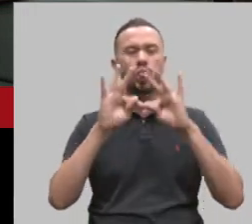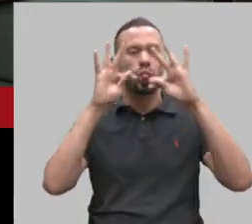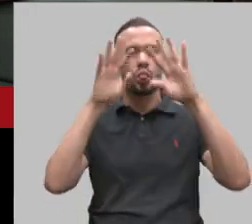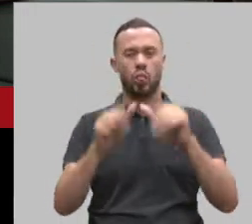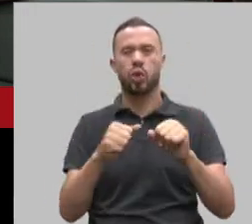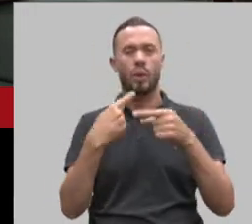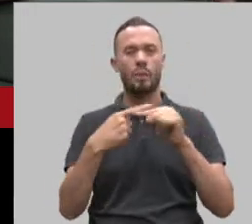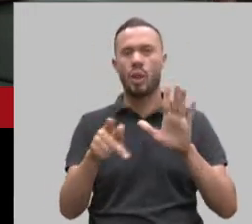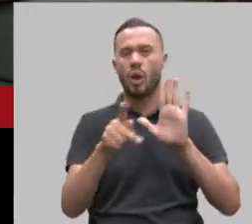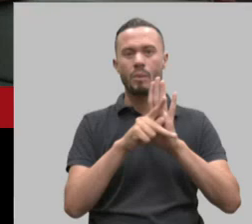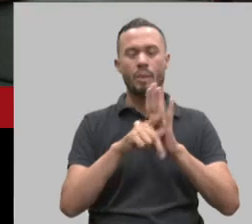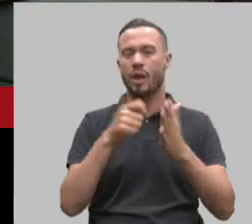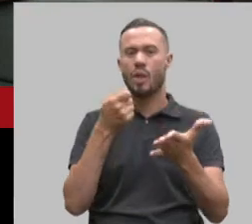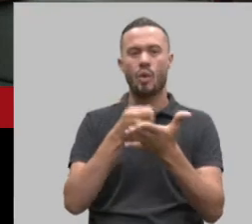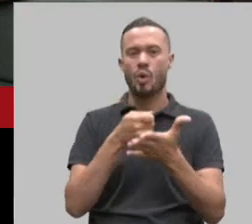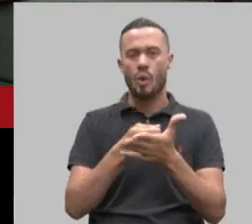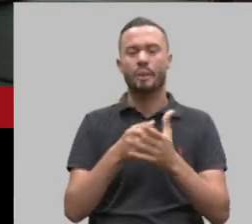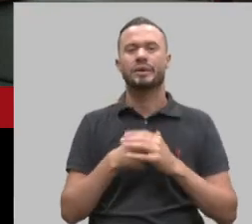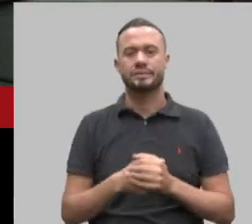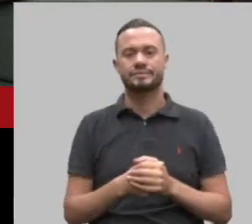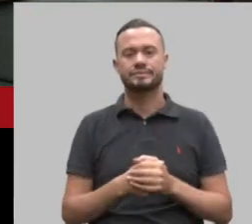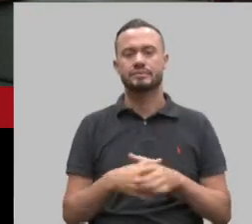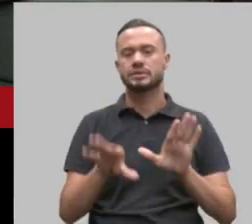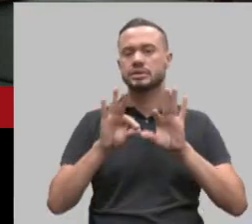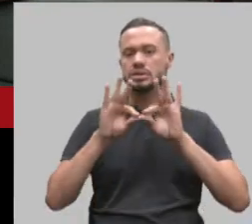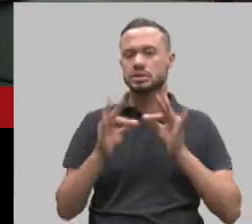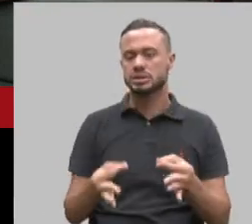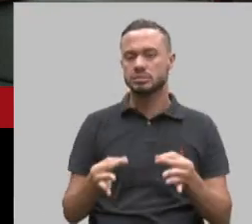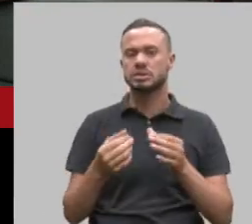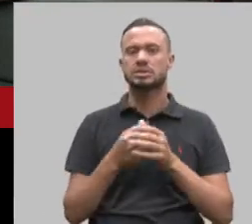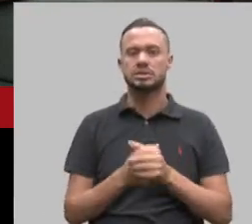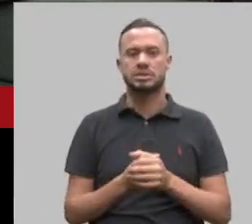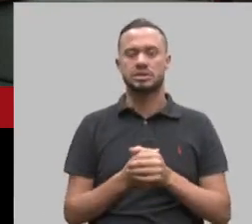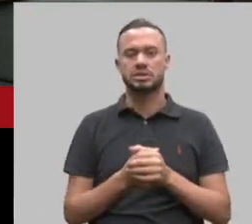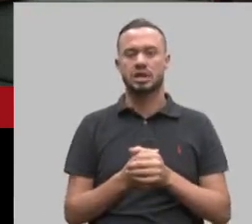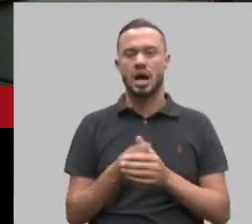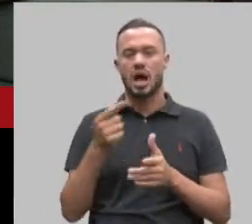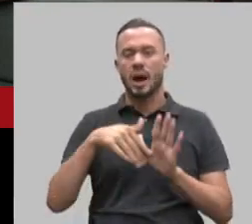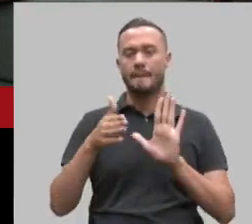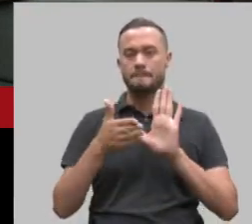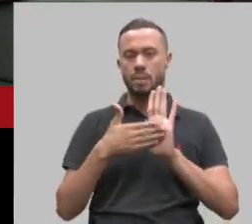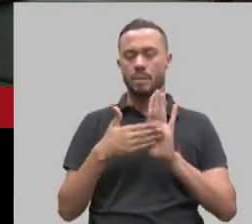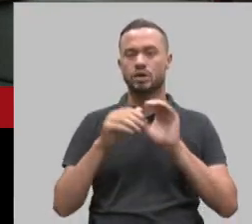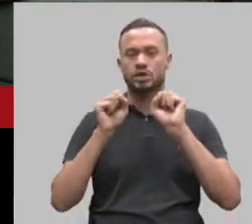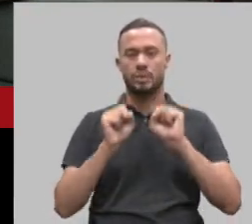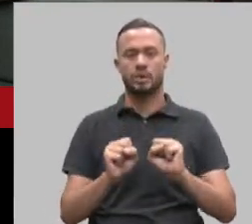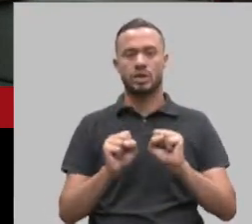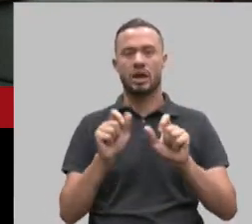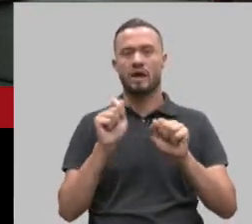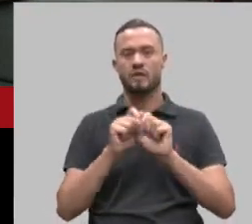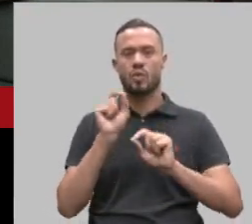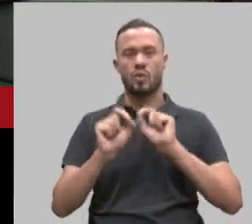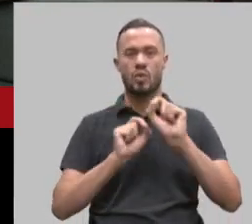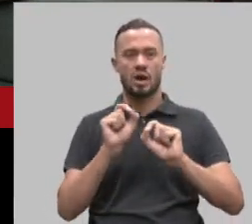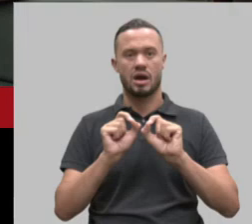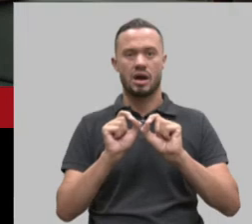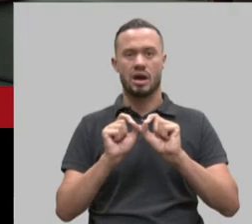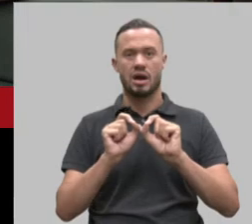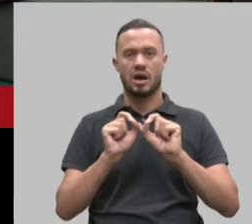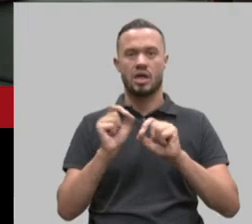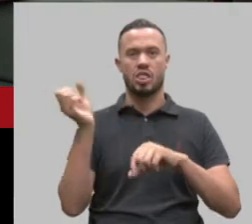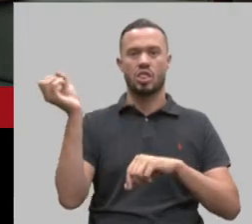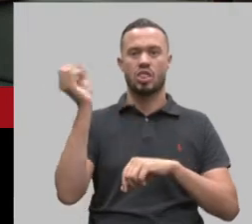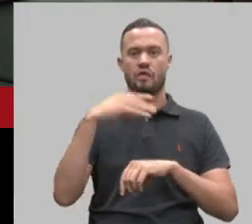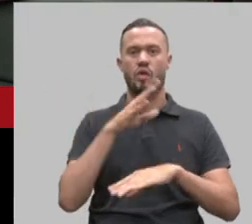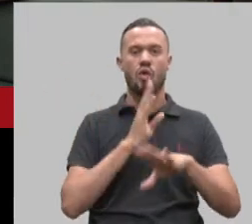cumprem suas obrigações simples como solução essa proposta poderá fazer os professores adquirir novos conhecimentos e